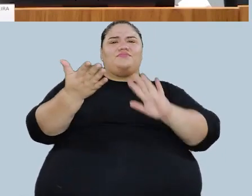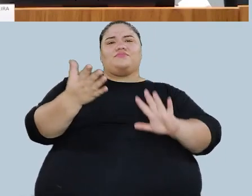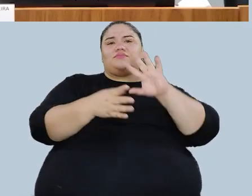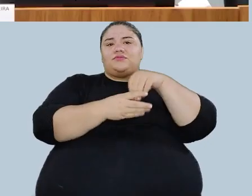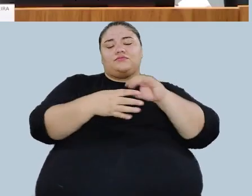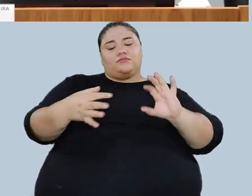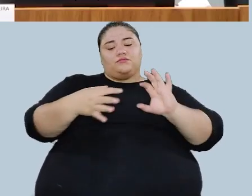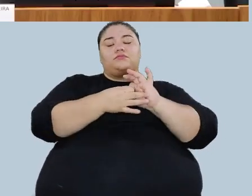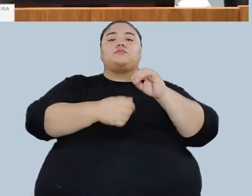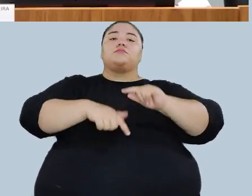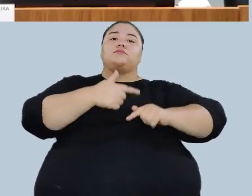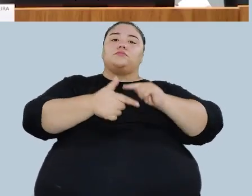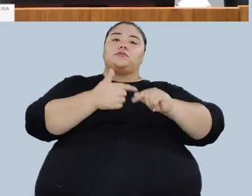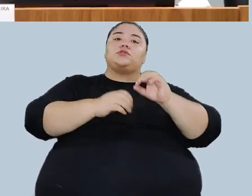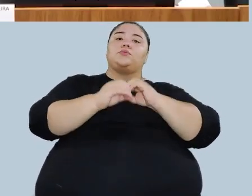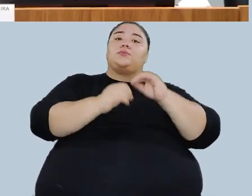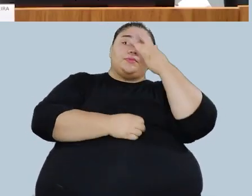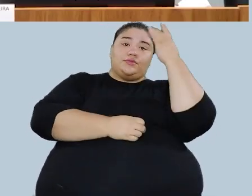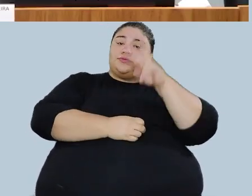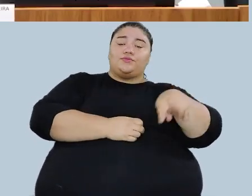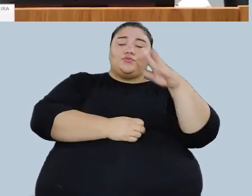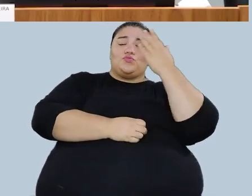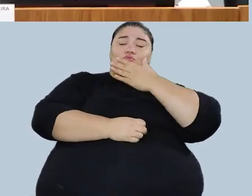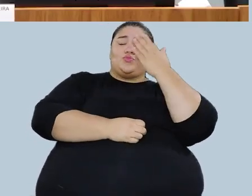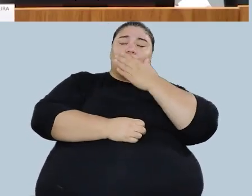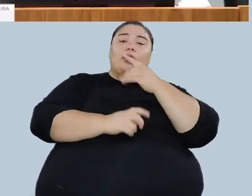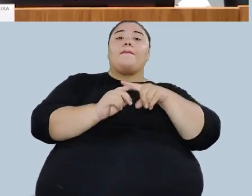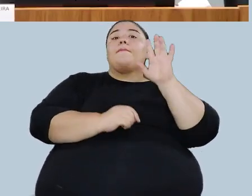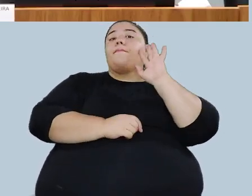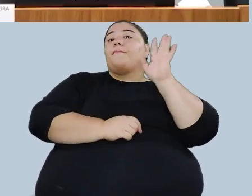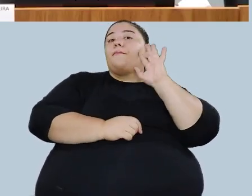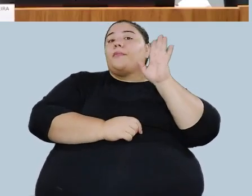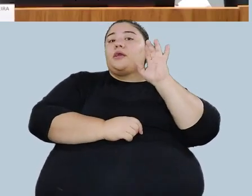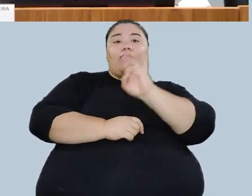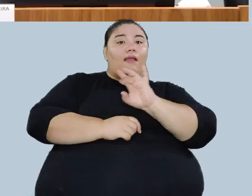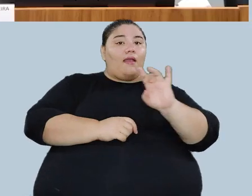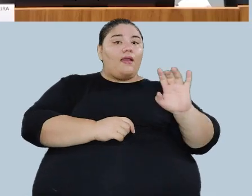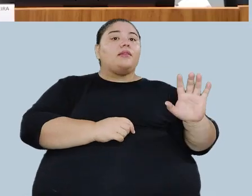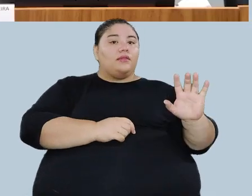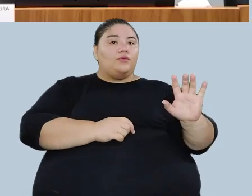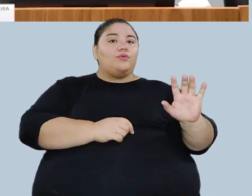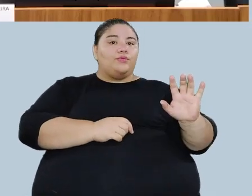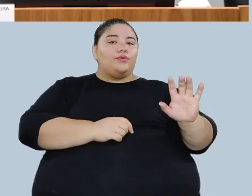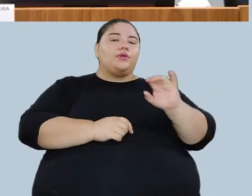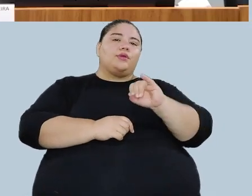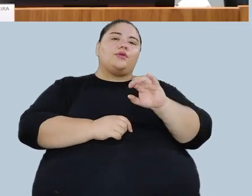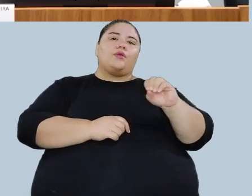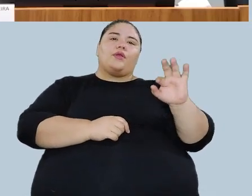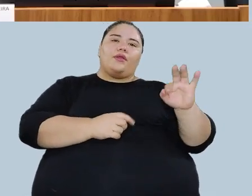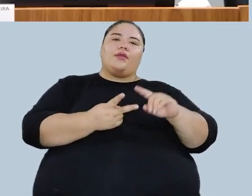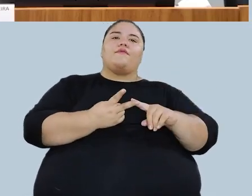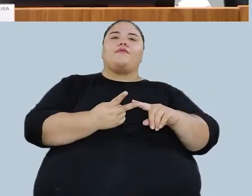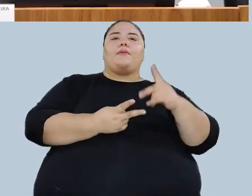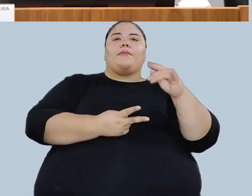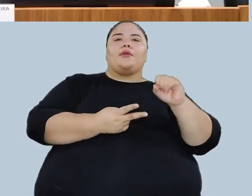estão atreladas àquela operação que as pessoas não veem. Imaginem se em cada uma dessas vai incidindo IOF,